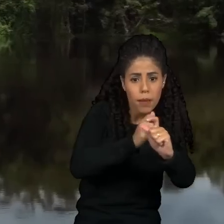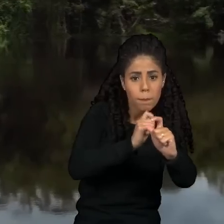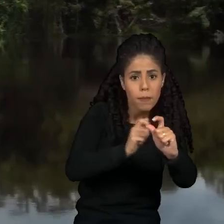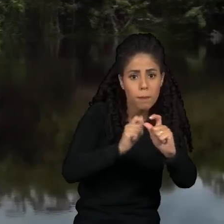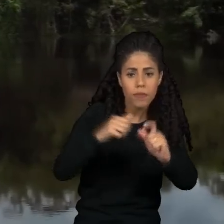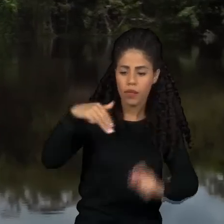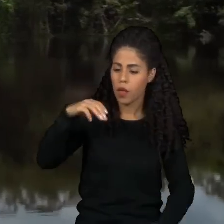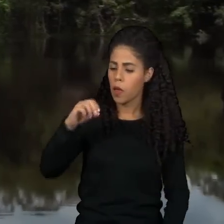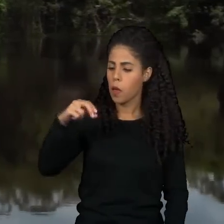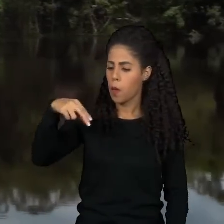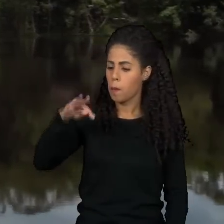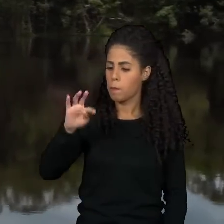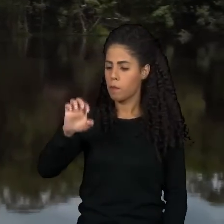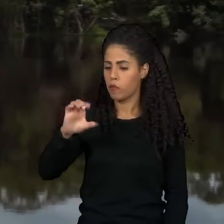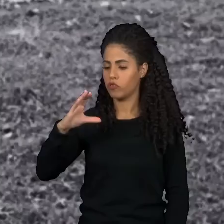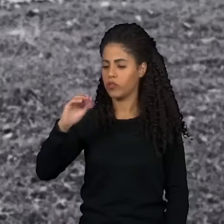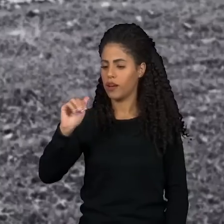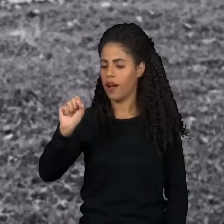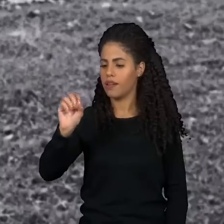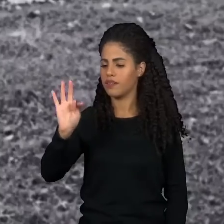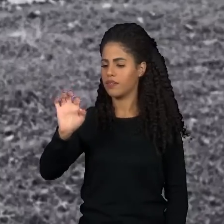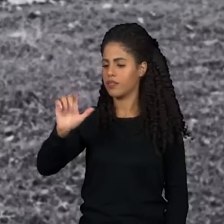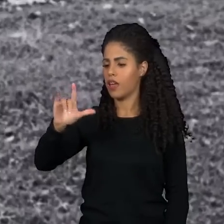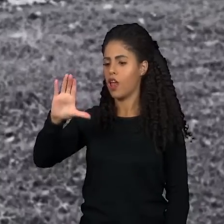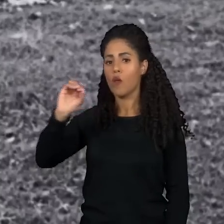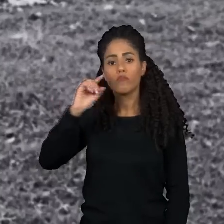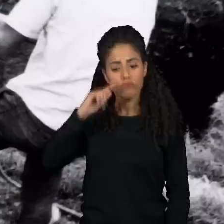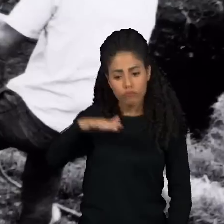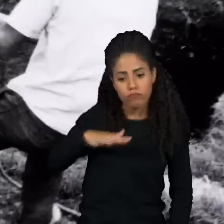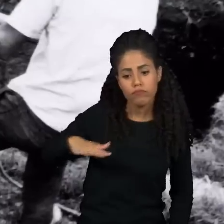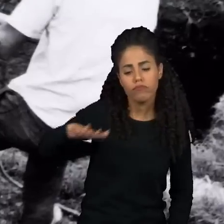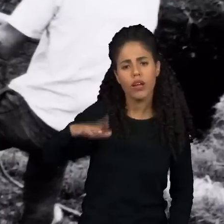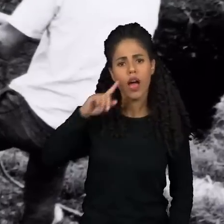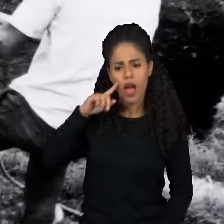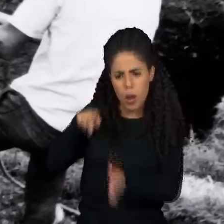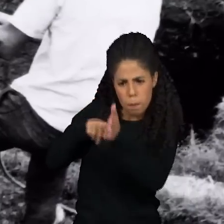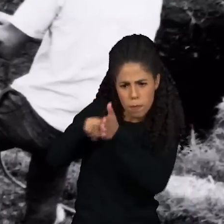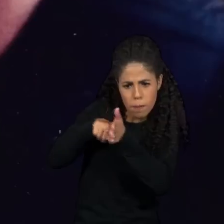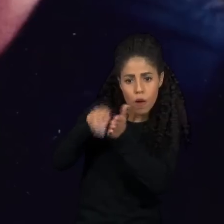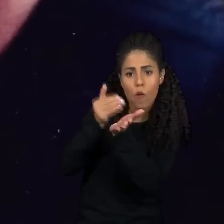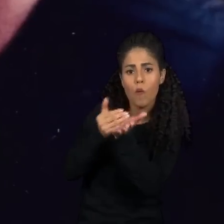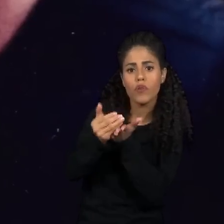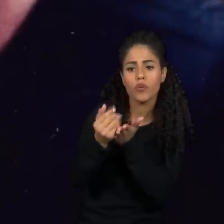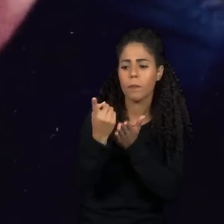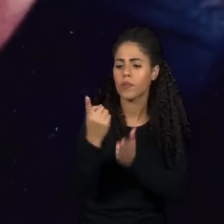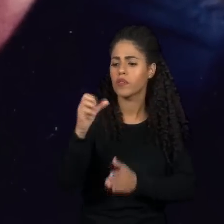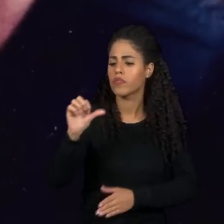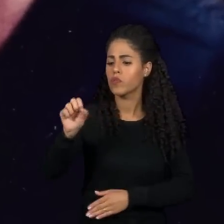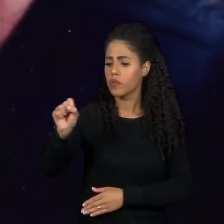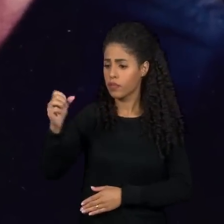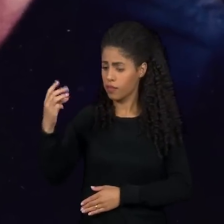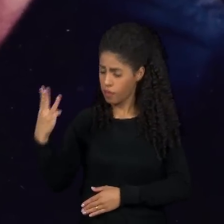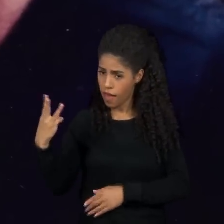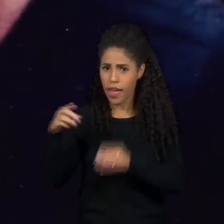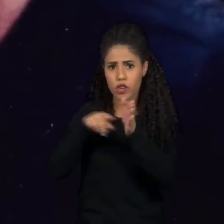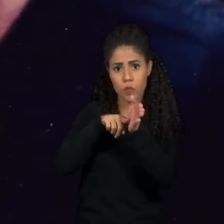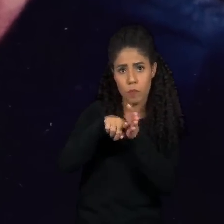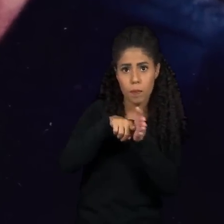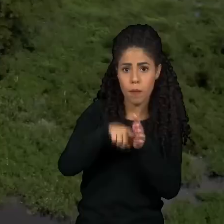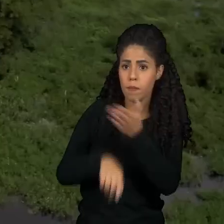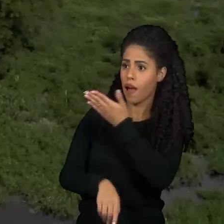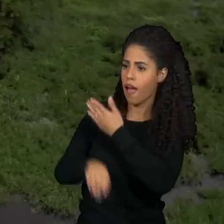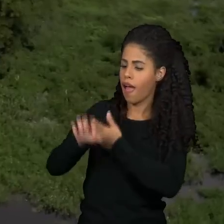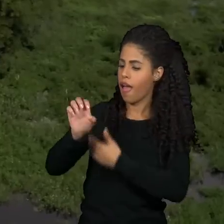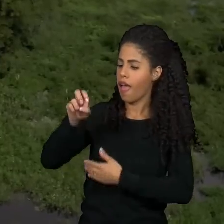rio Guaporé, Rondônia. O trabalho ali iniciou em 83 com o arqueólogo gaúcho Henrico